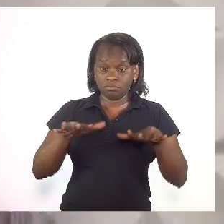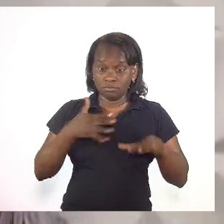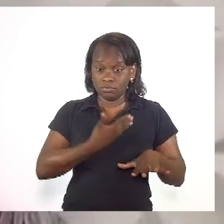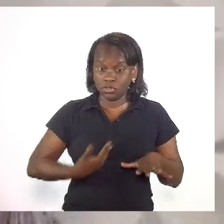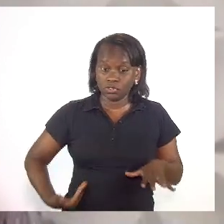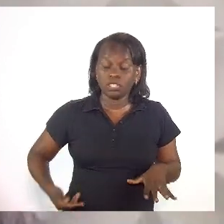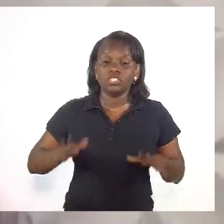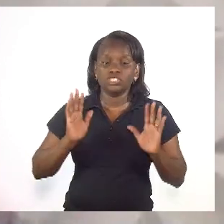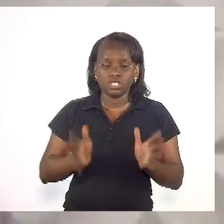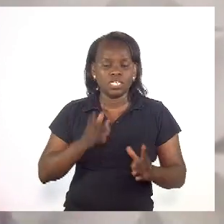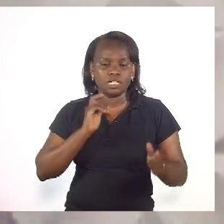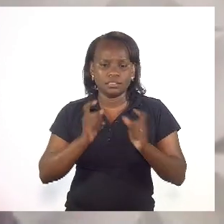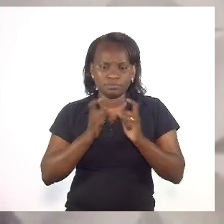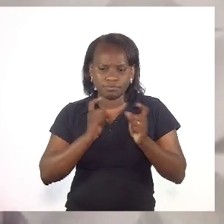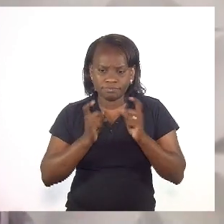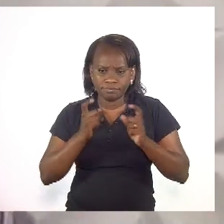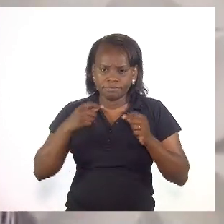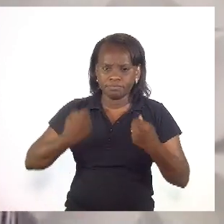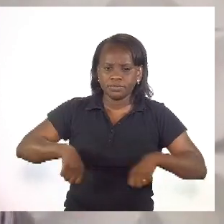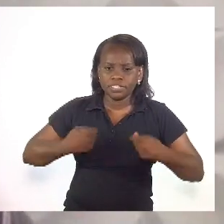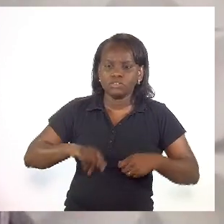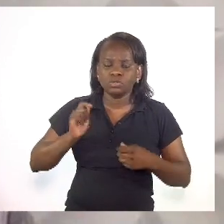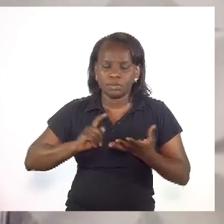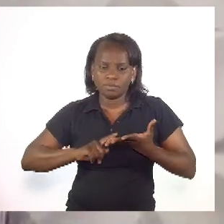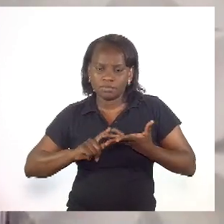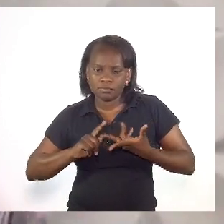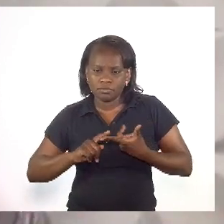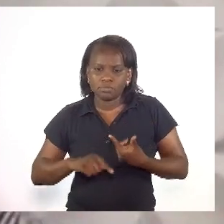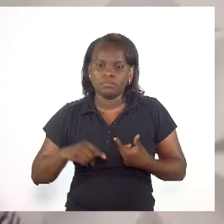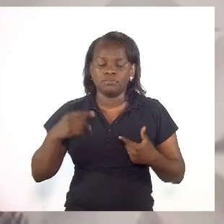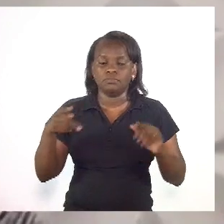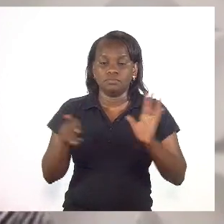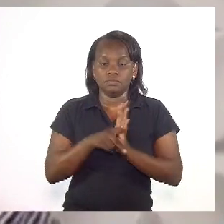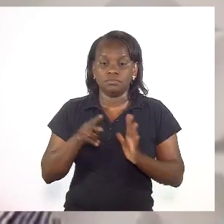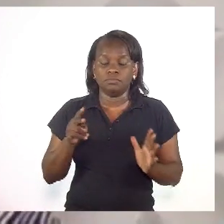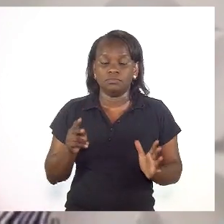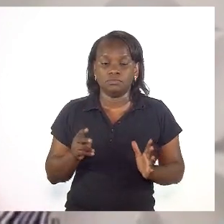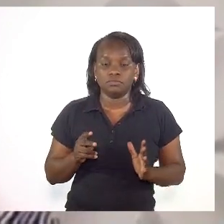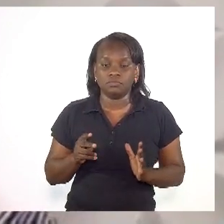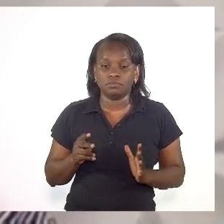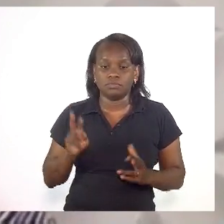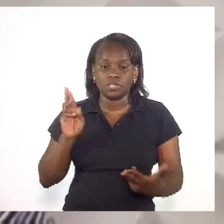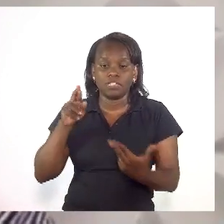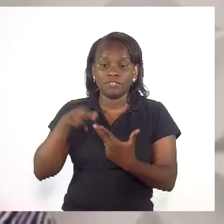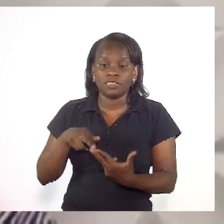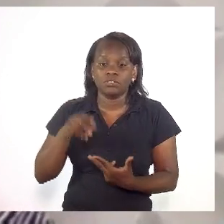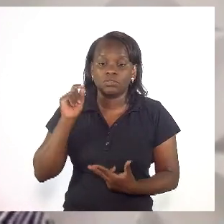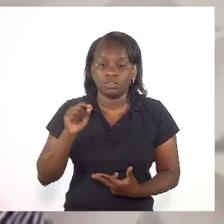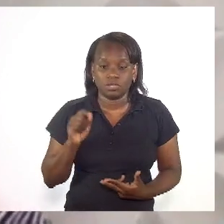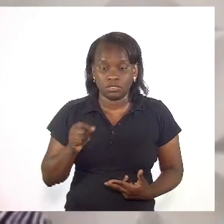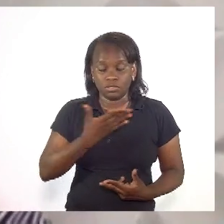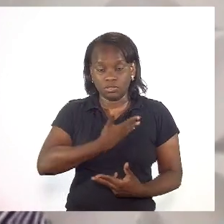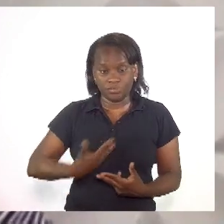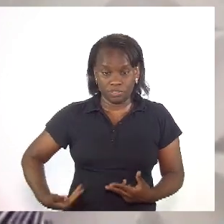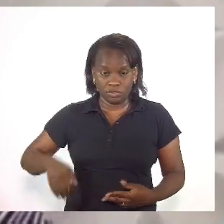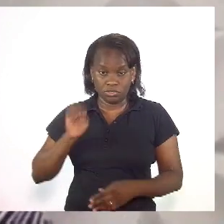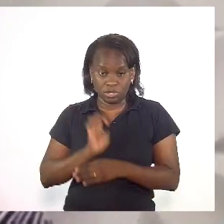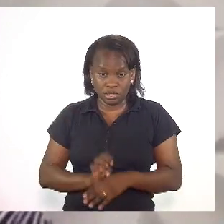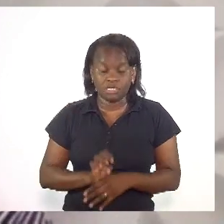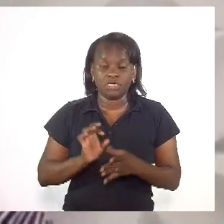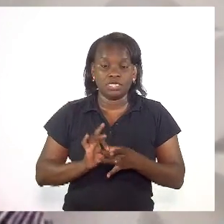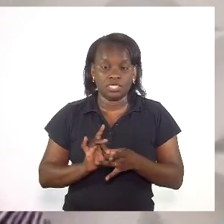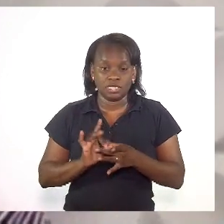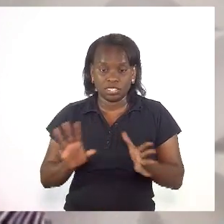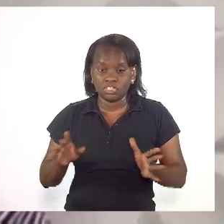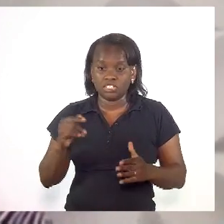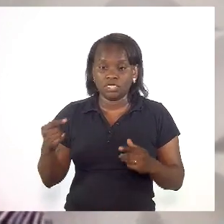as considerações necessárias no que se referia, né, ao fato do governo do Estado deixar